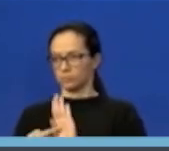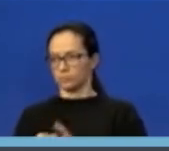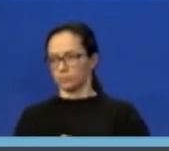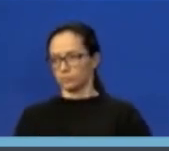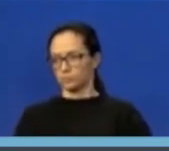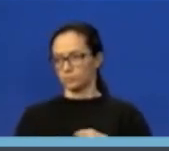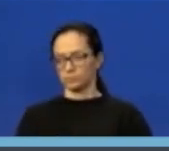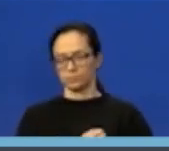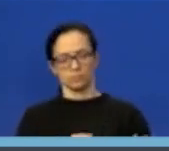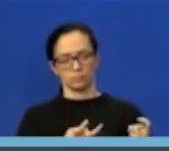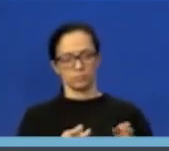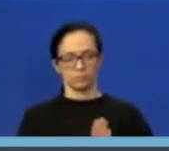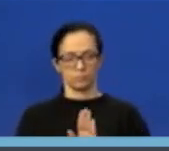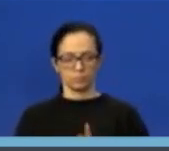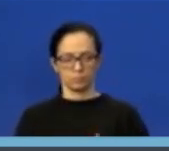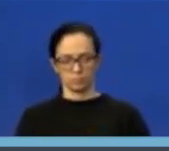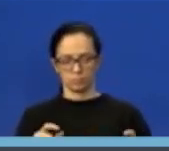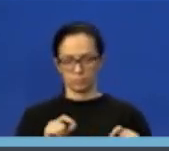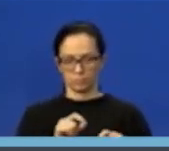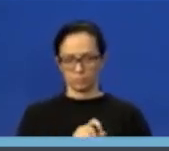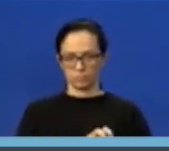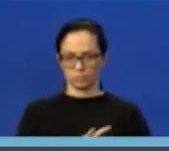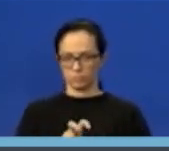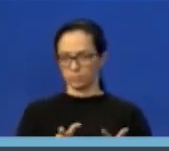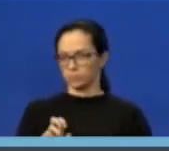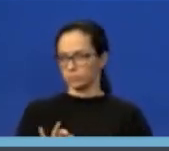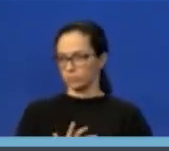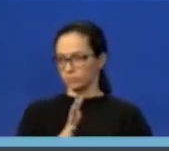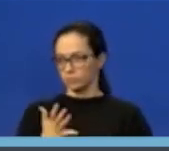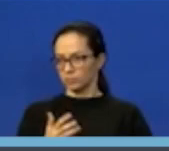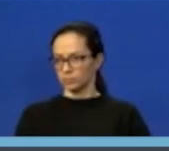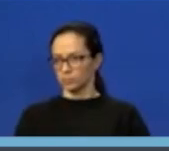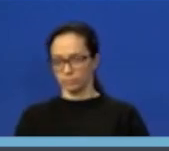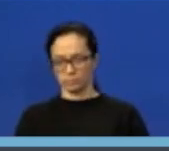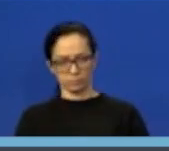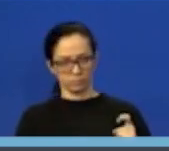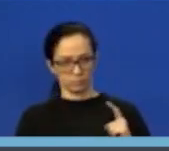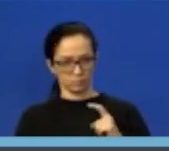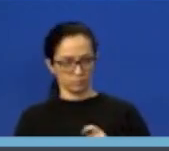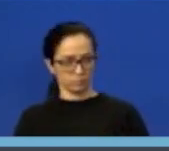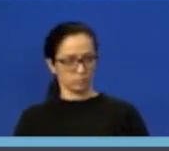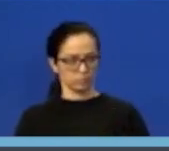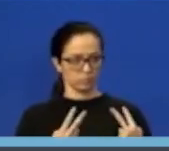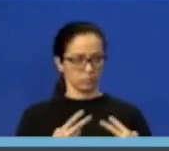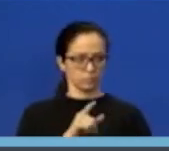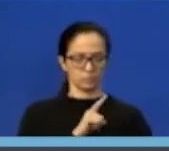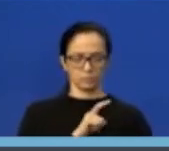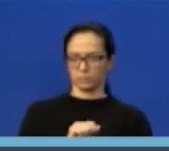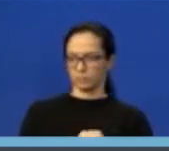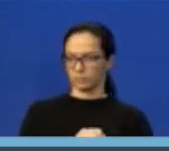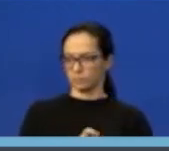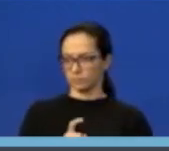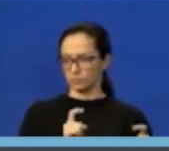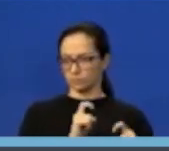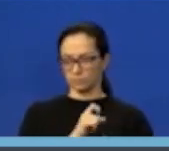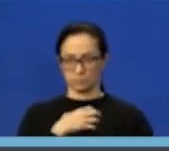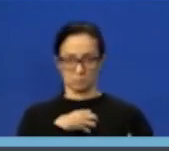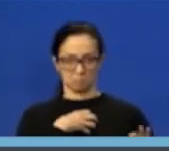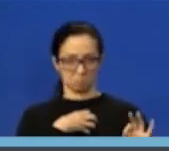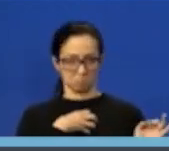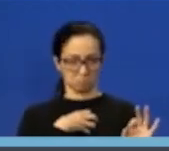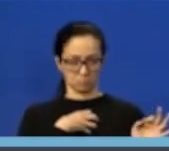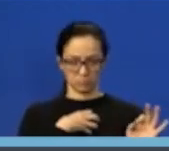em relação a essas infecções. A gente tem a bacteriúria, que pode ser assintomática, ou